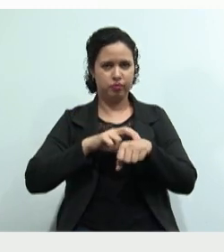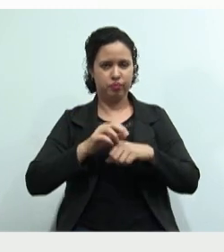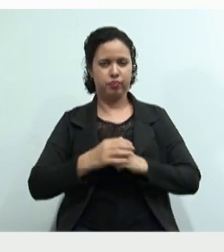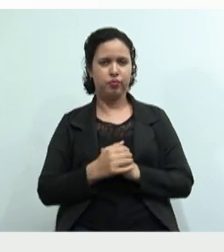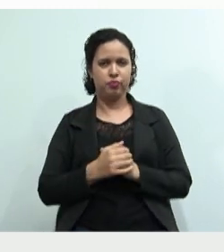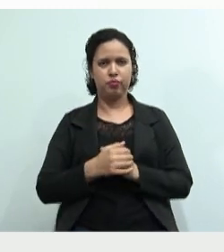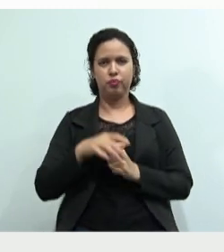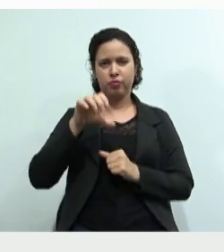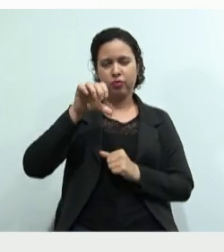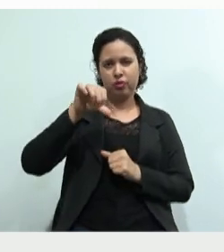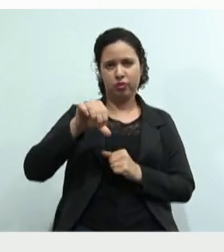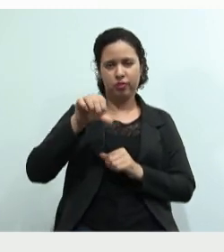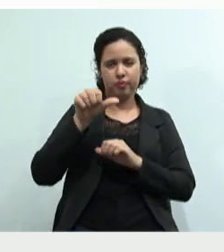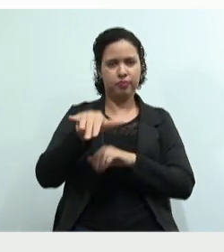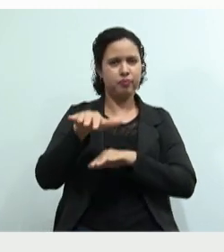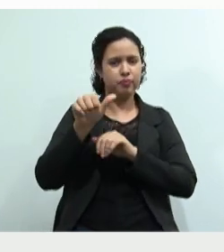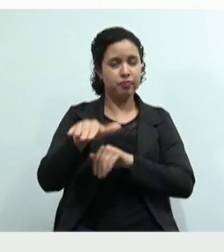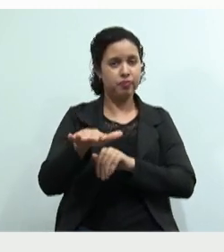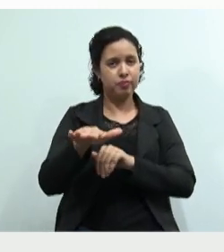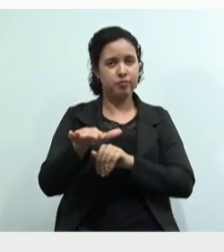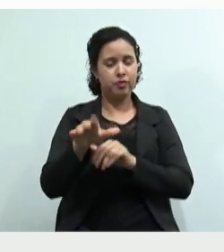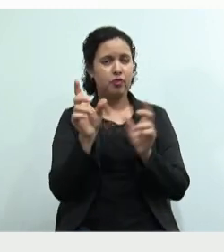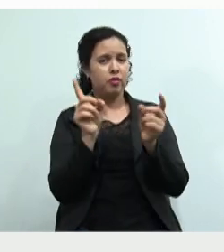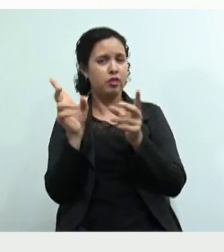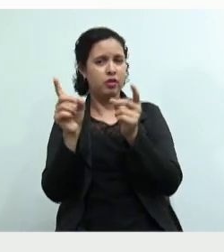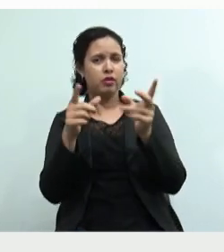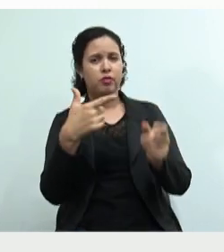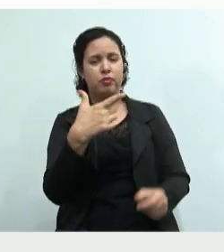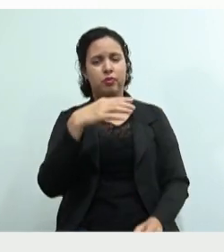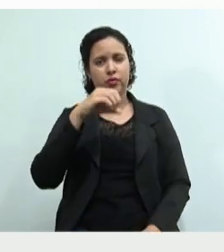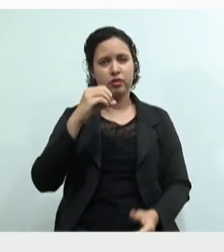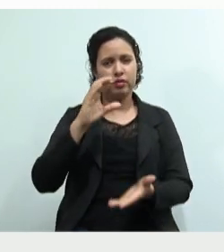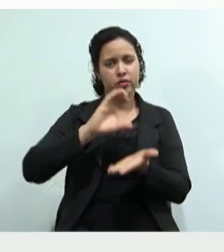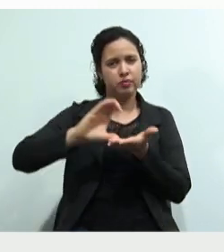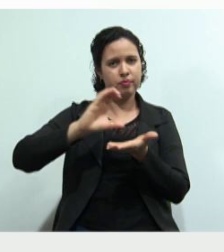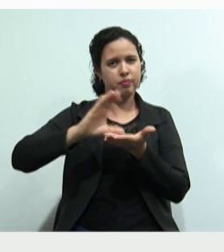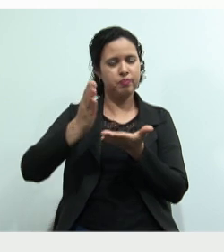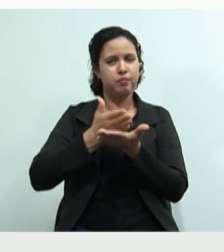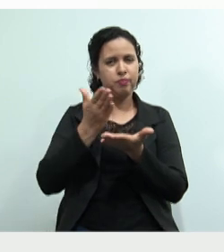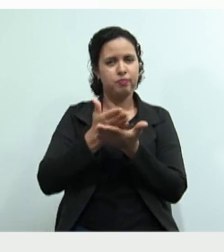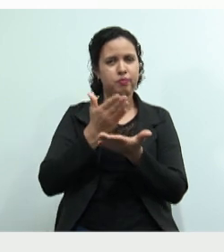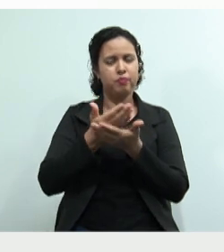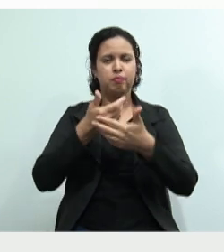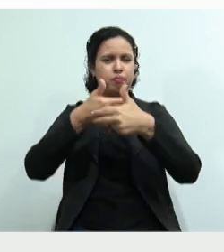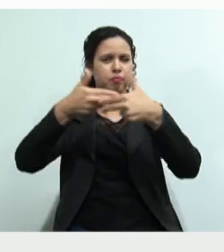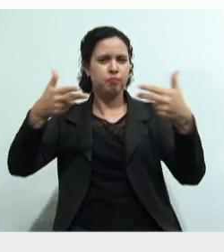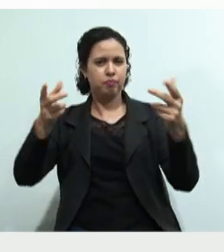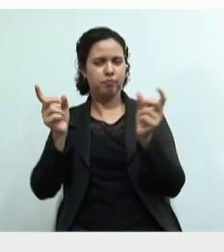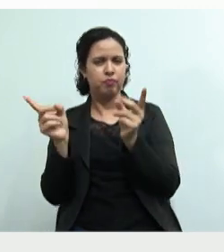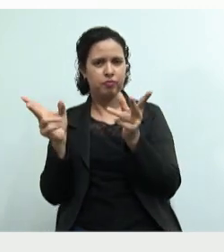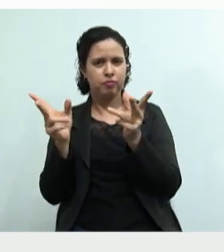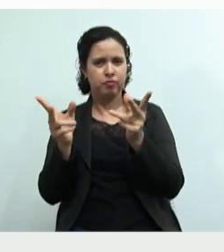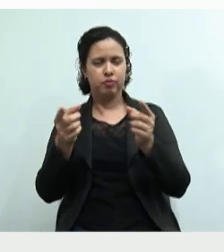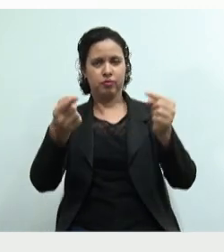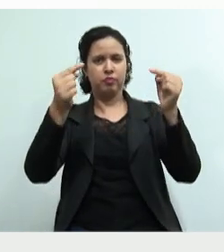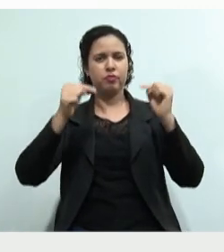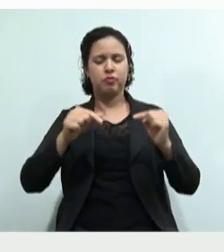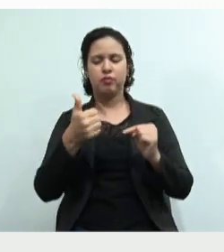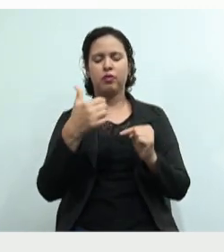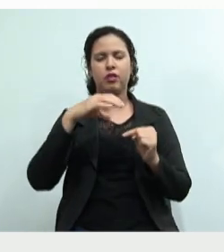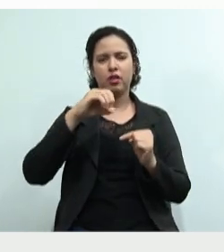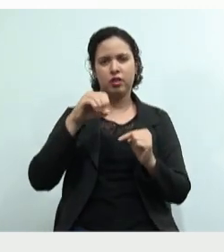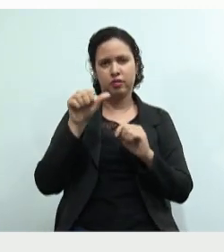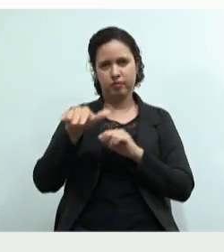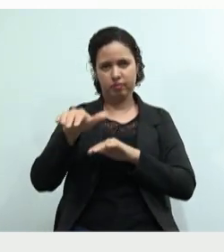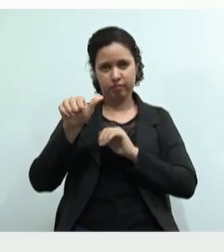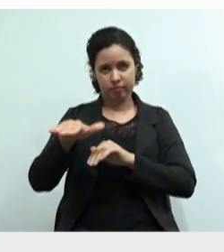dia 9 de setembro, vendeu 20 unidades de cadernos a consumidores diversos. No dia 10 de